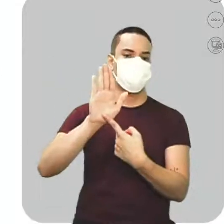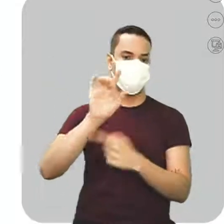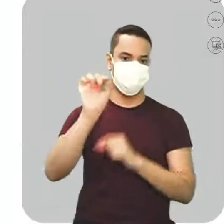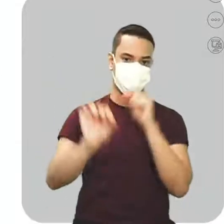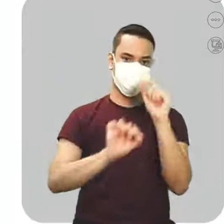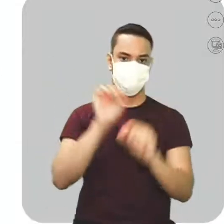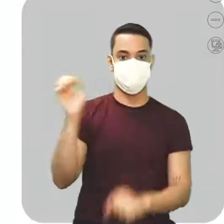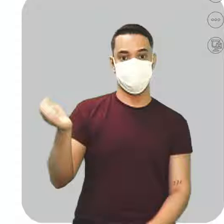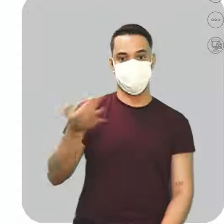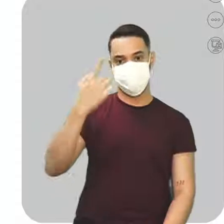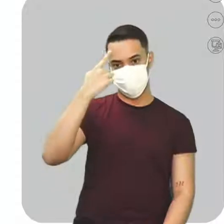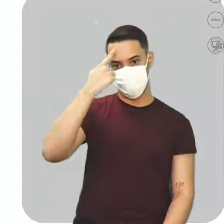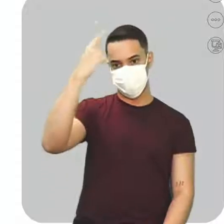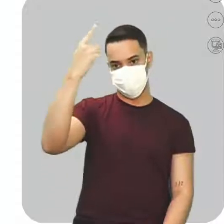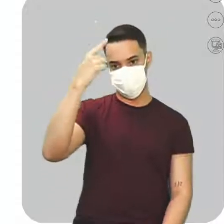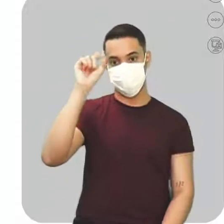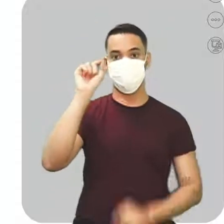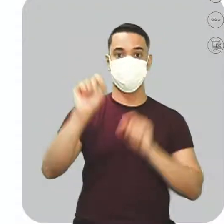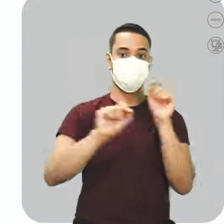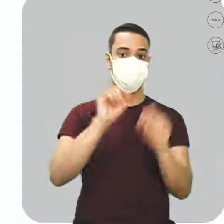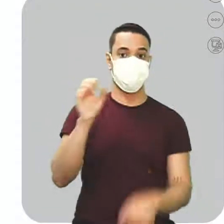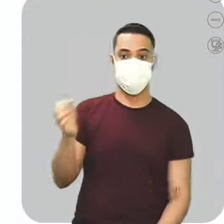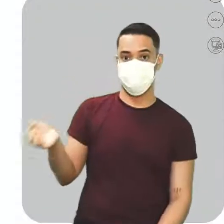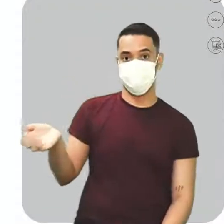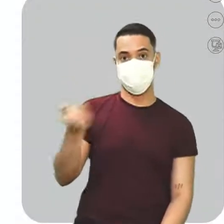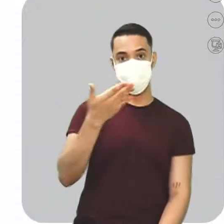apresentando uma nova ideia, ou seja, uma